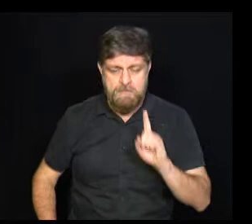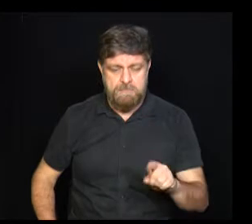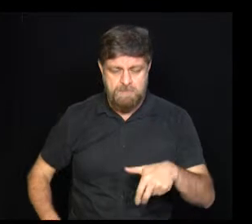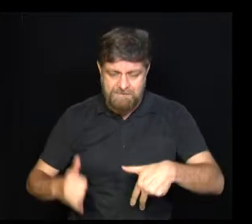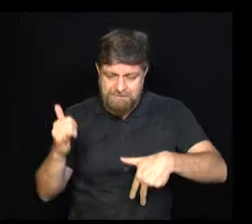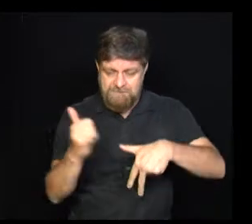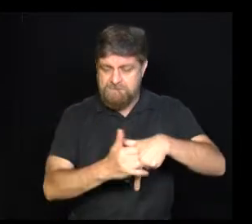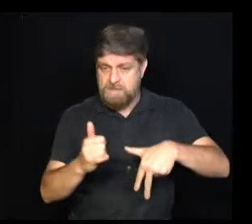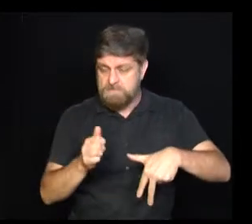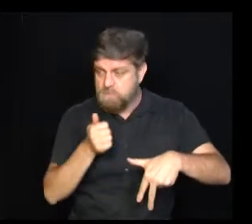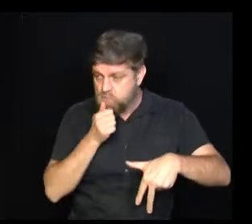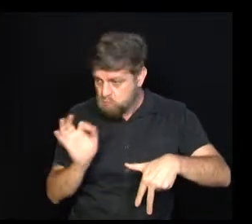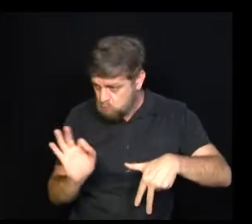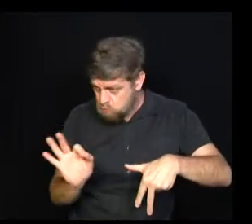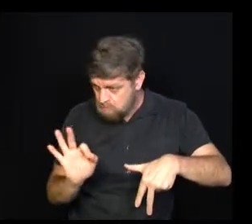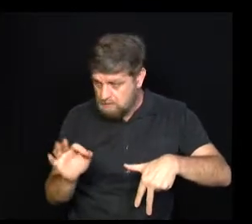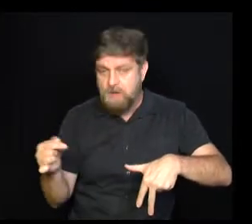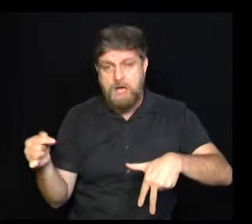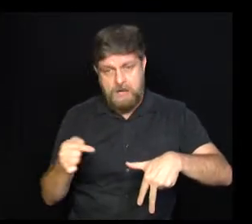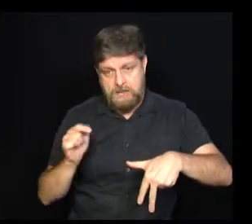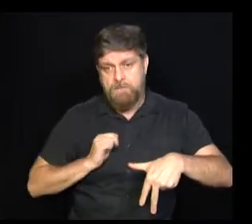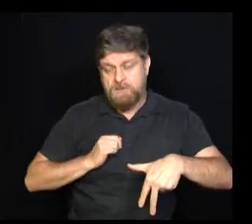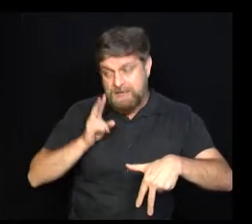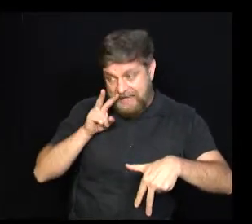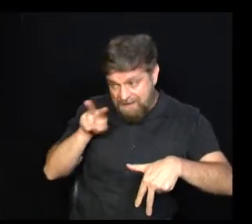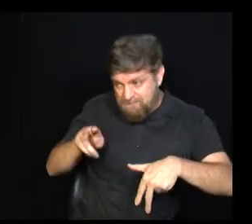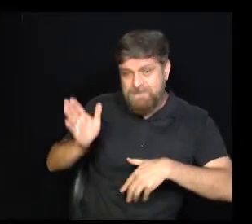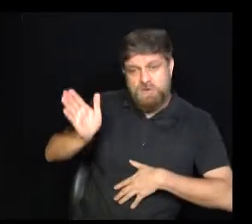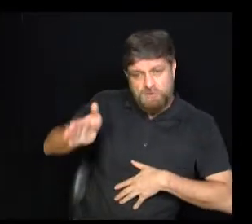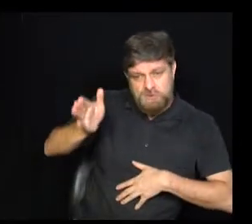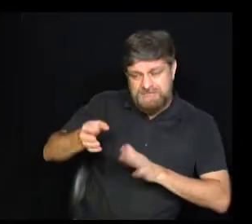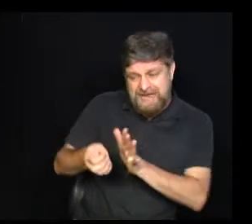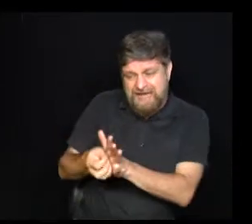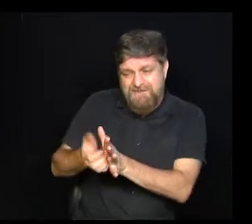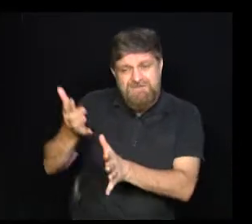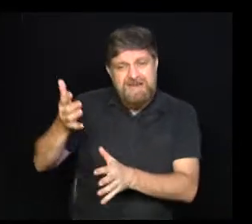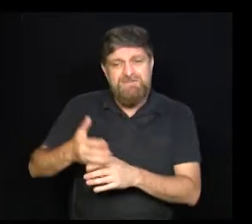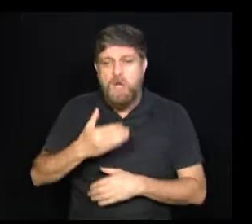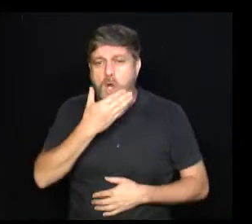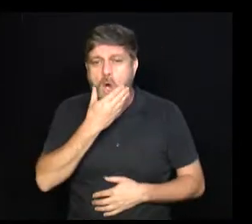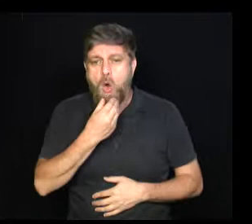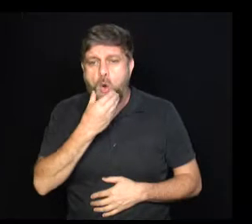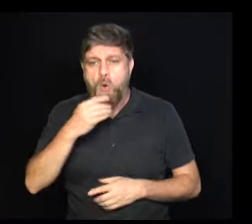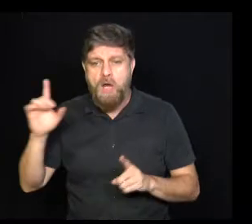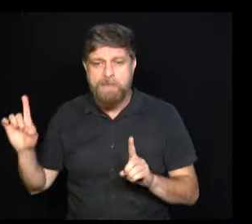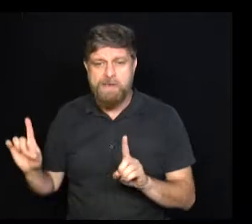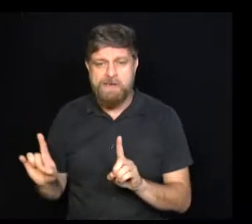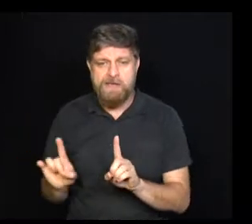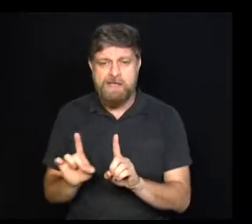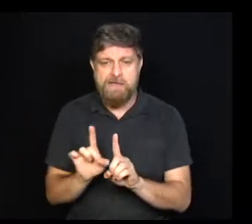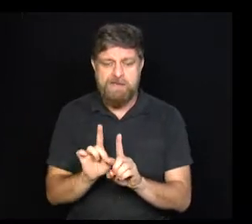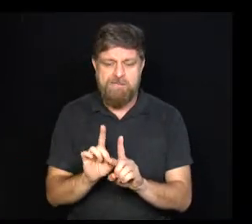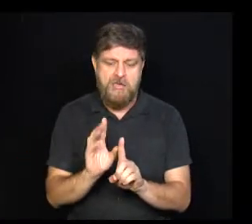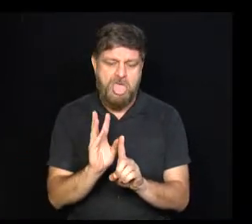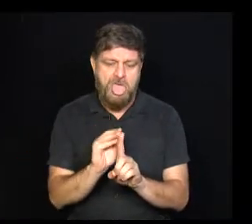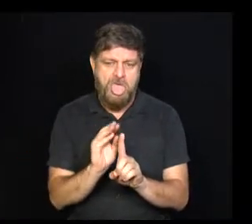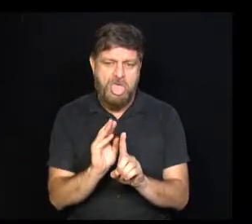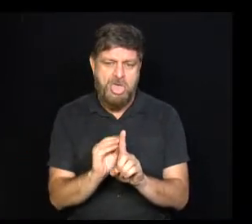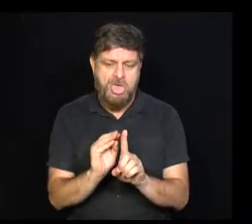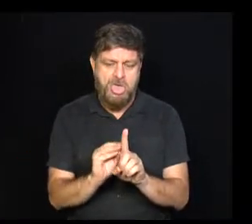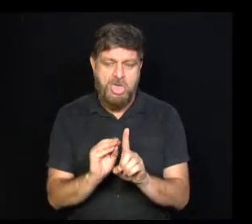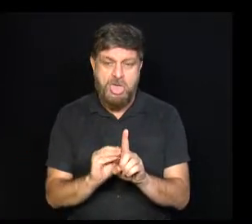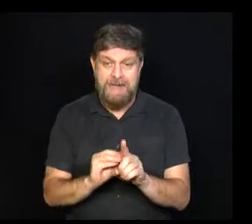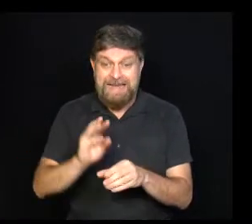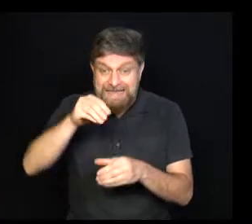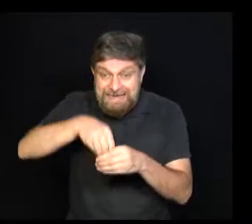ela possivelmente tenha presenciado algumas vezes um homem assediando uma mulher no transporte. Como